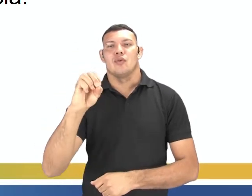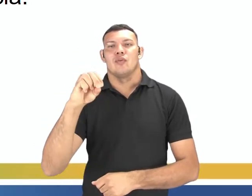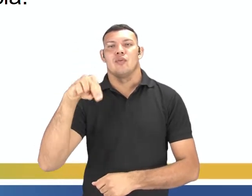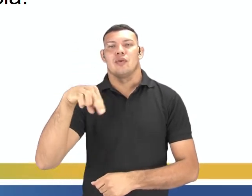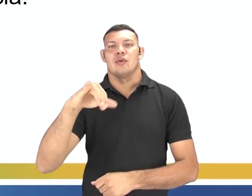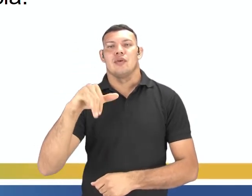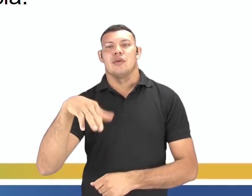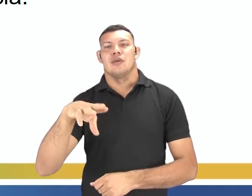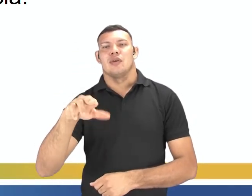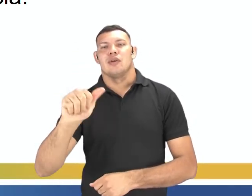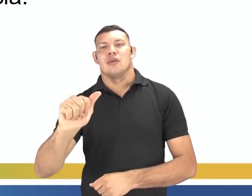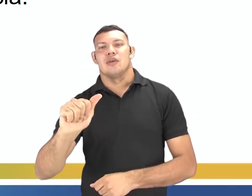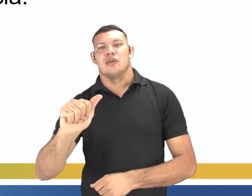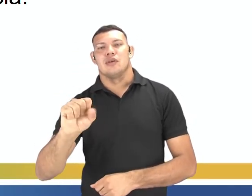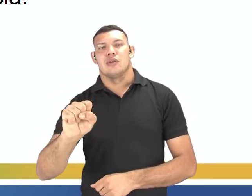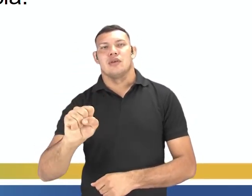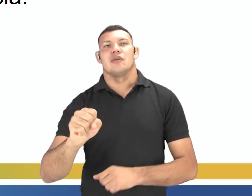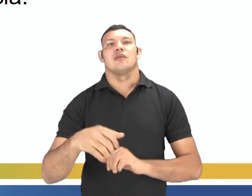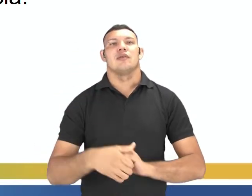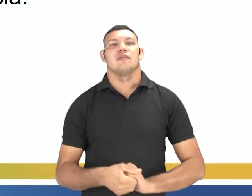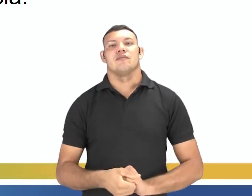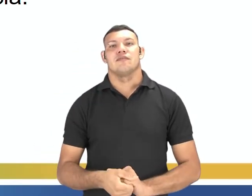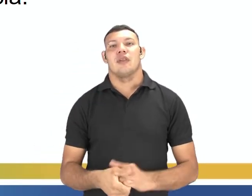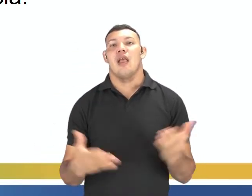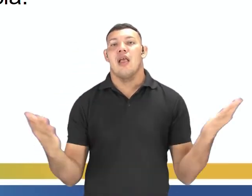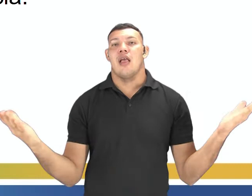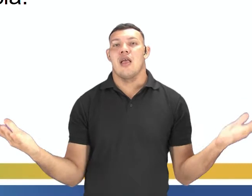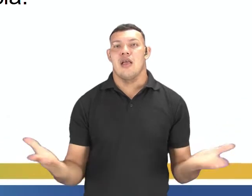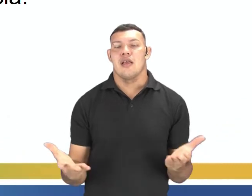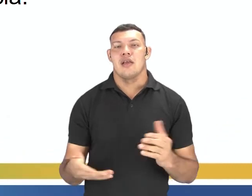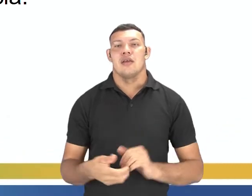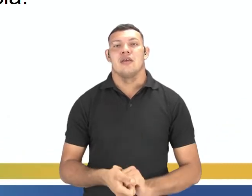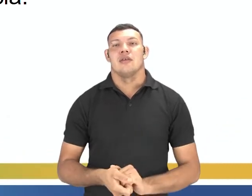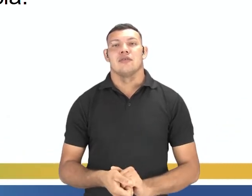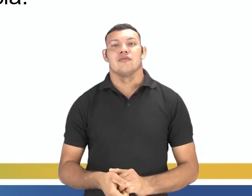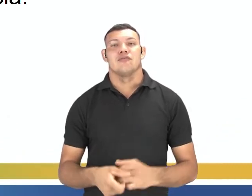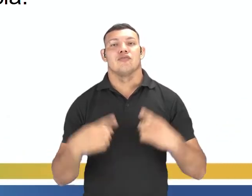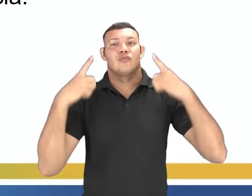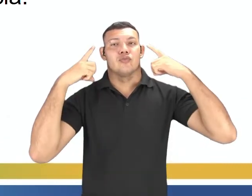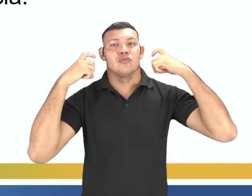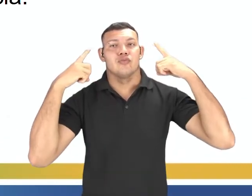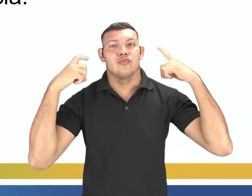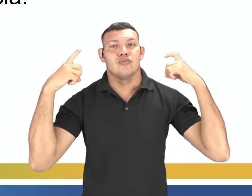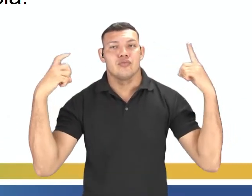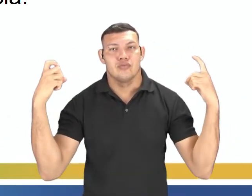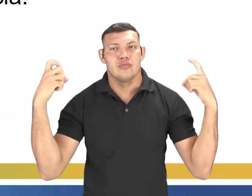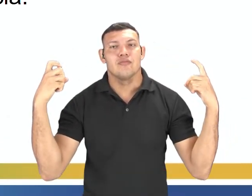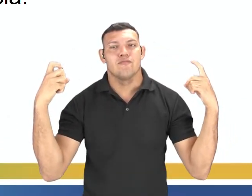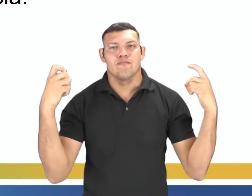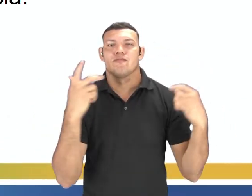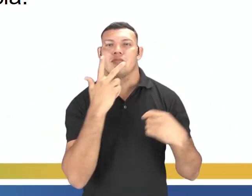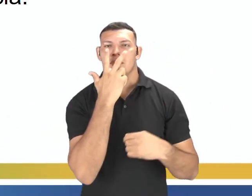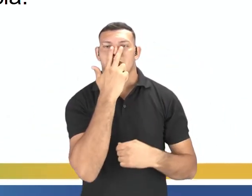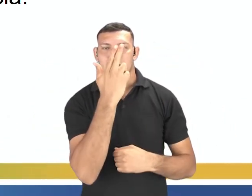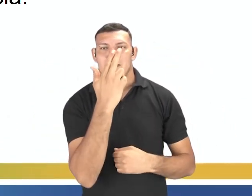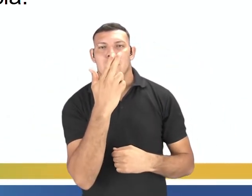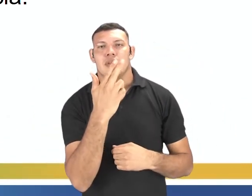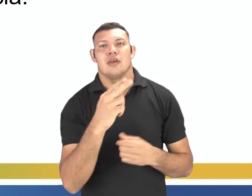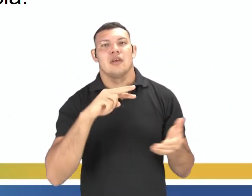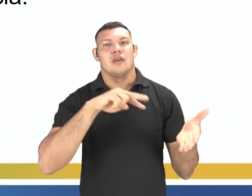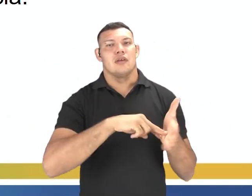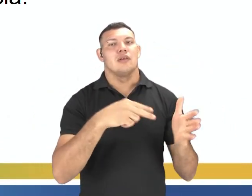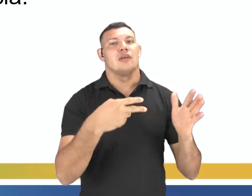os homônimos homófonos, ou seja, onde o som é parecido, mas